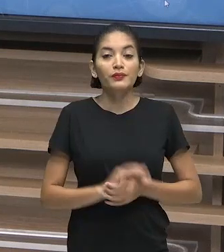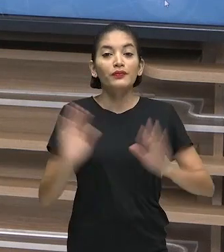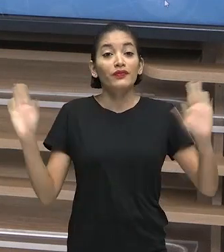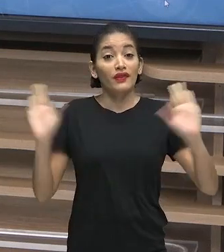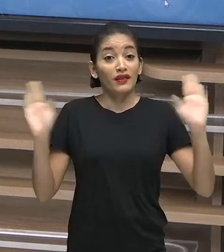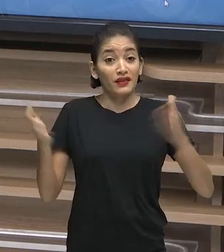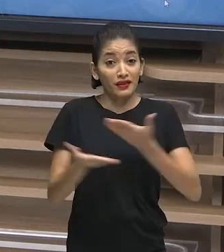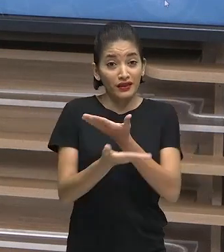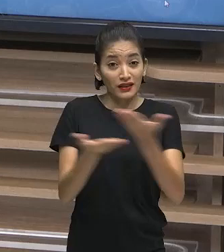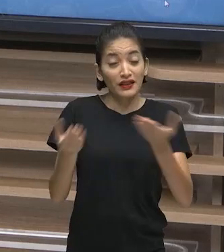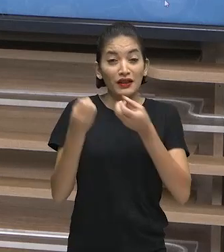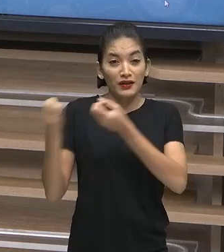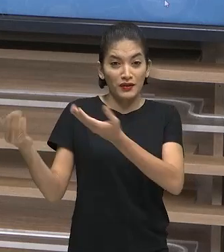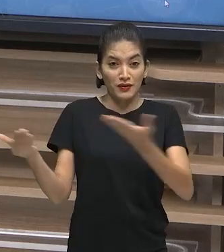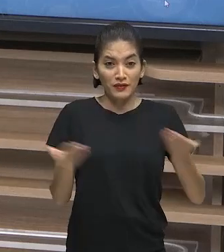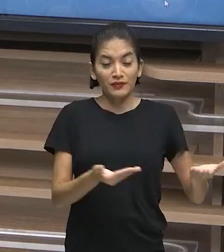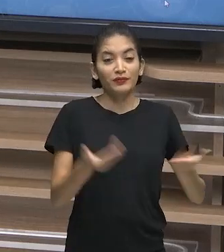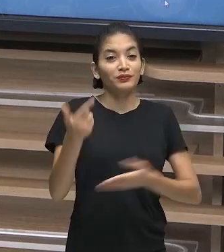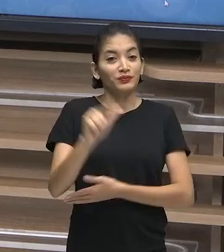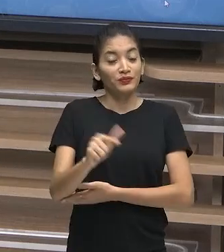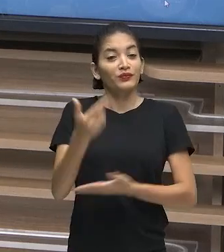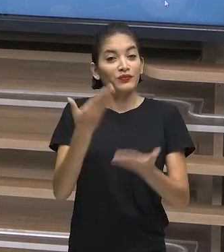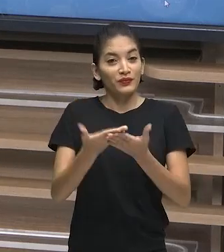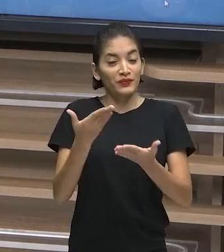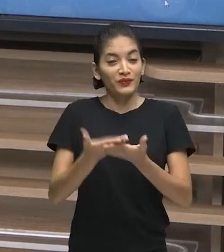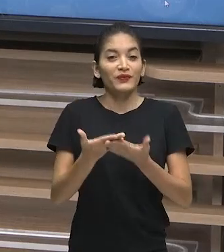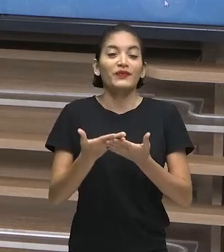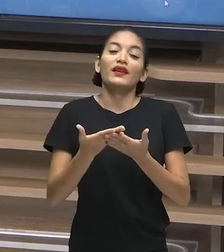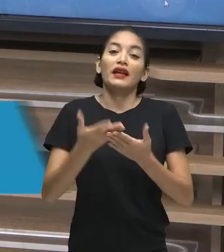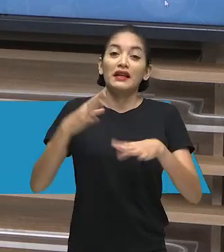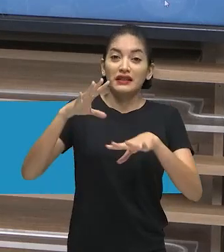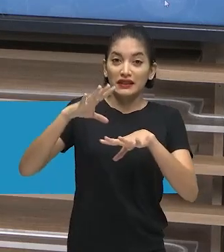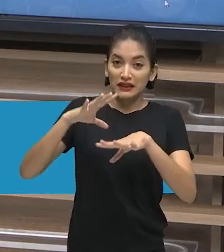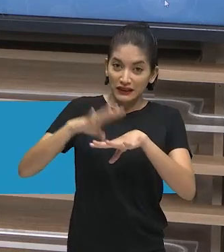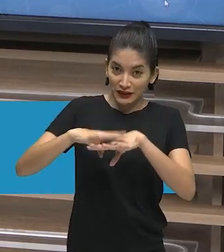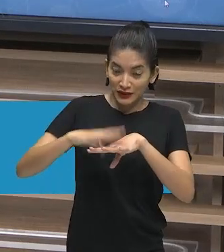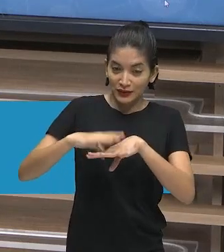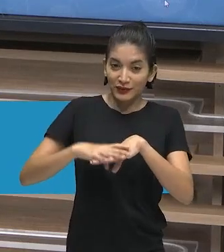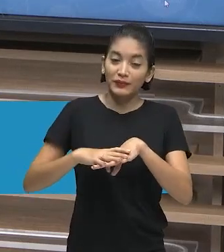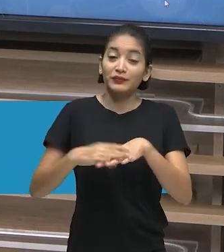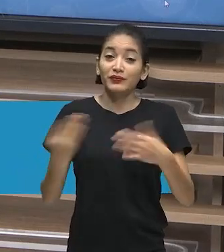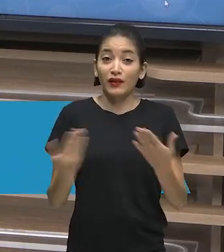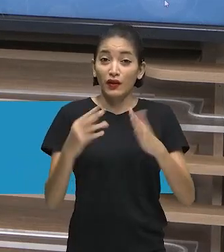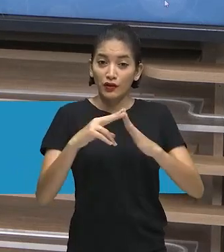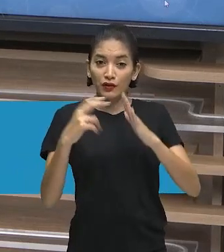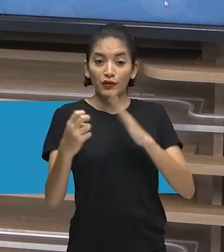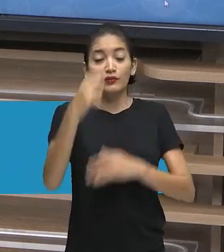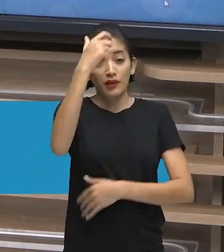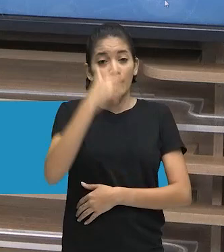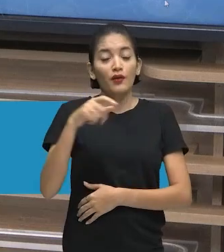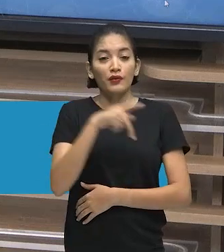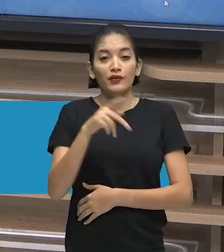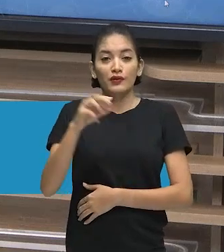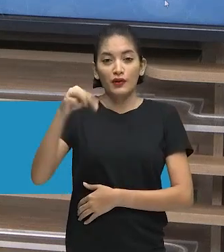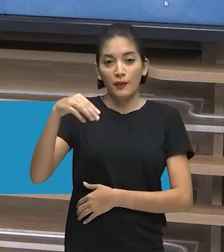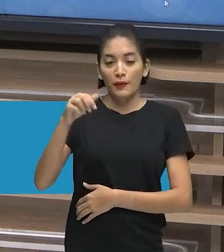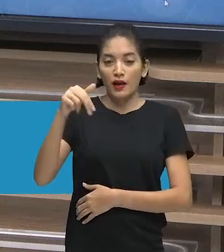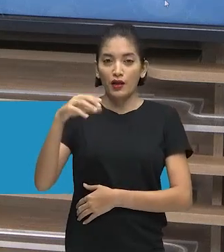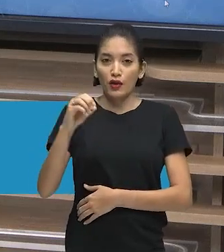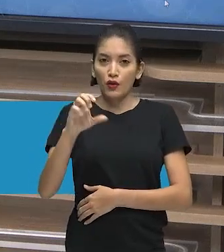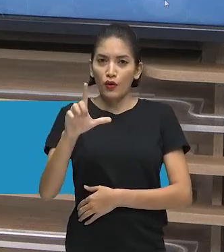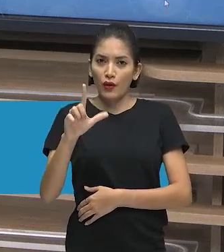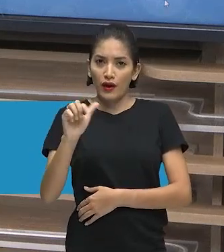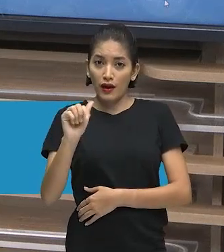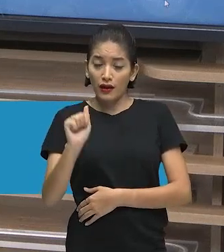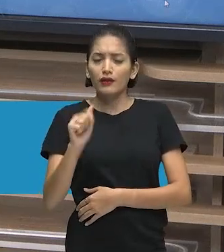Olá a todos, sejam bem-vindos a mais uma aula de matemática do nosso Aula em Casa. Eu sou a professora Manuela. Vamos ver qual é o tema da nossa